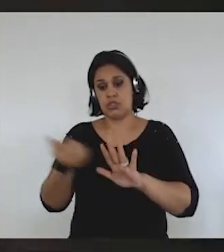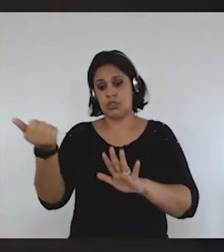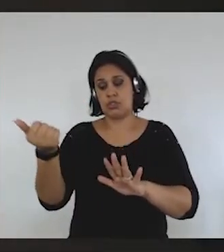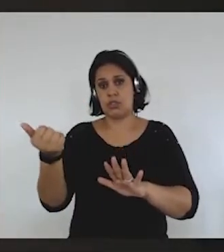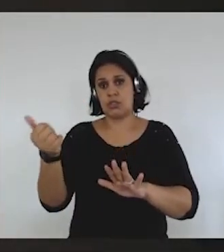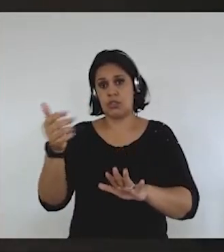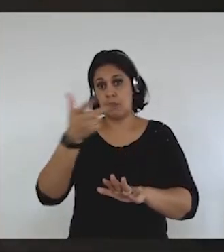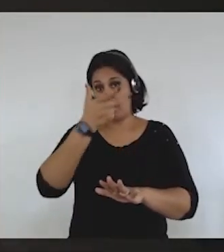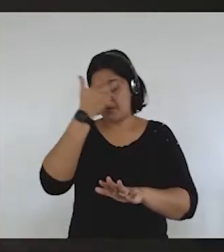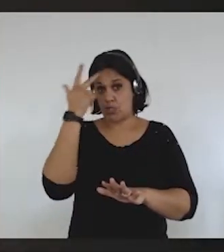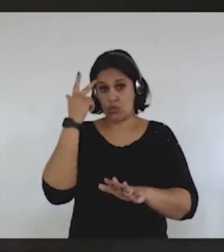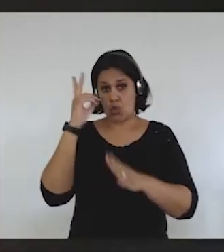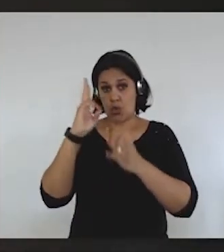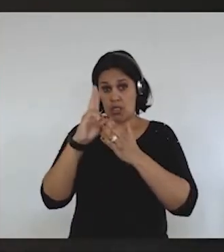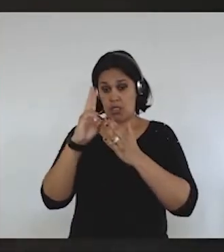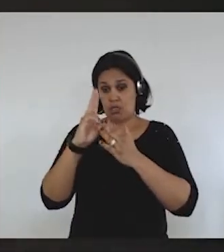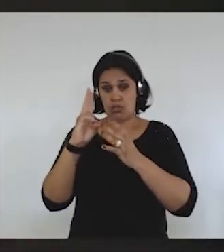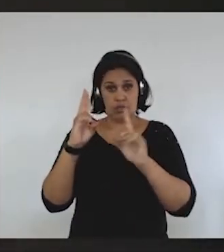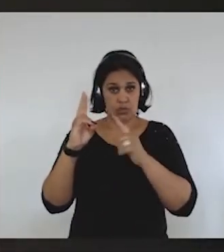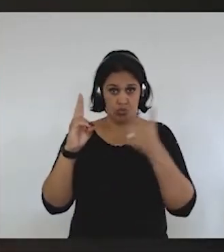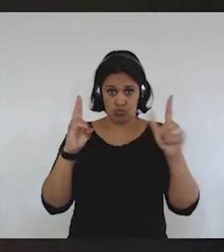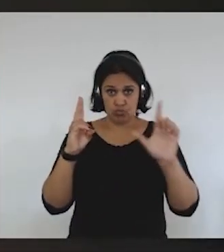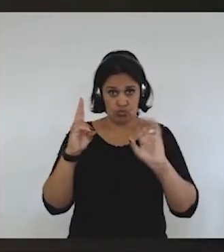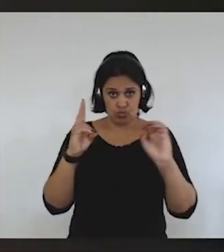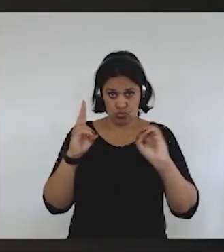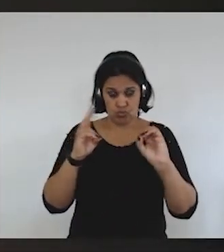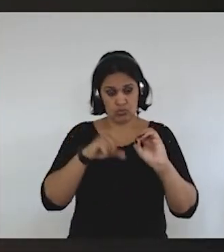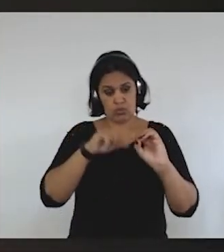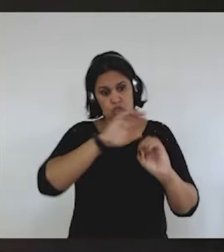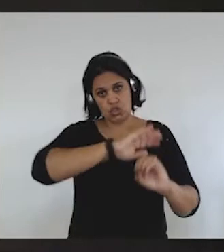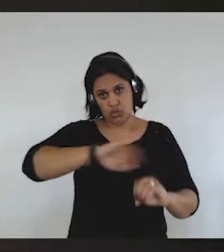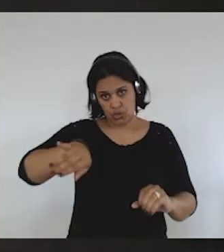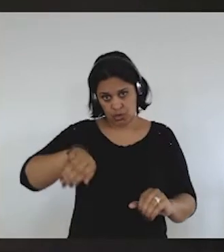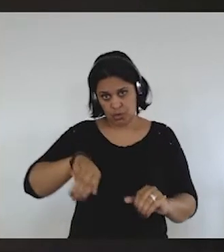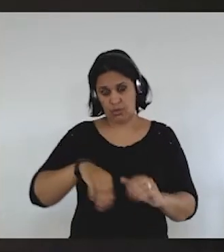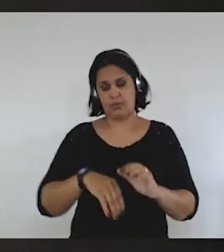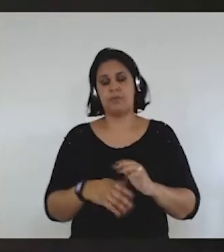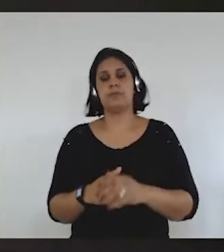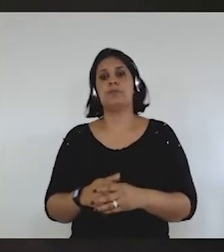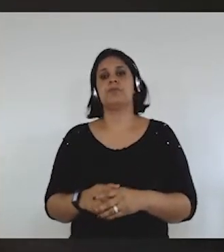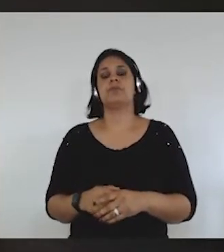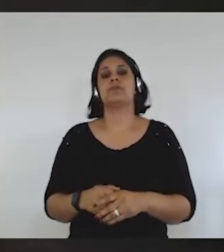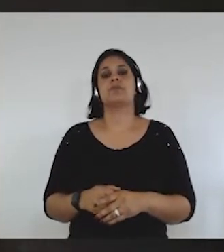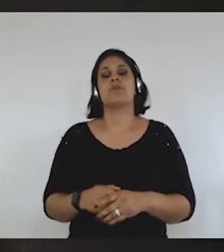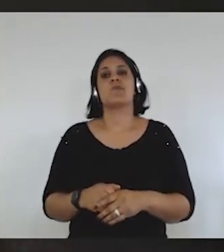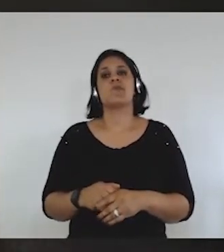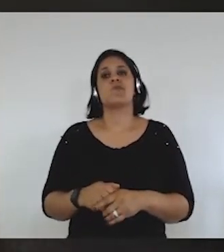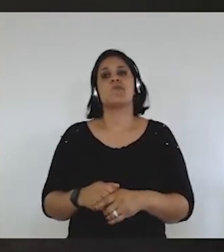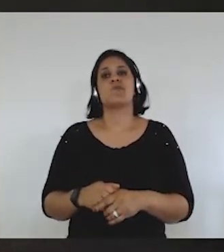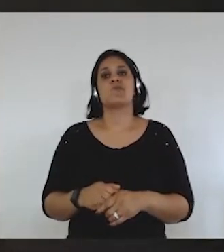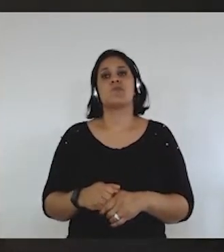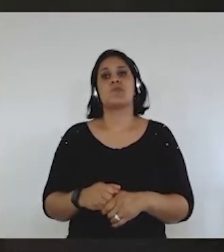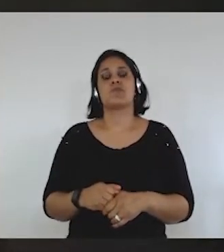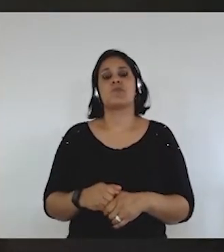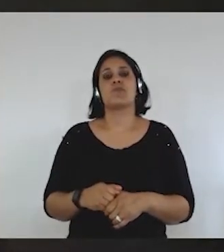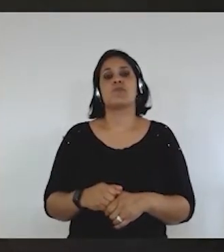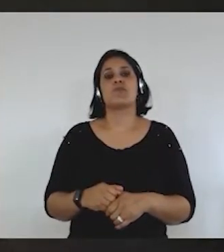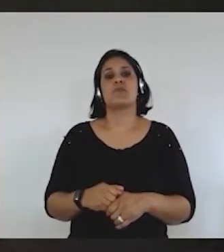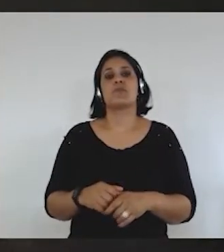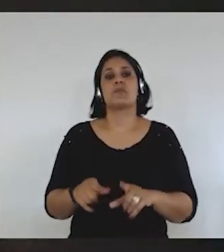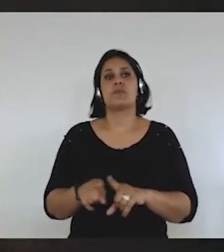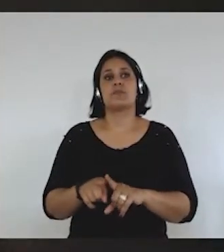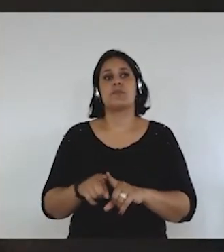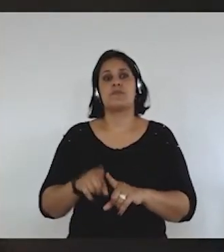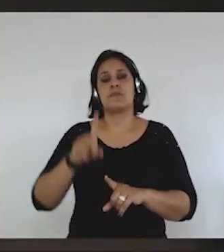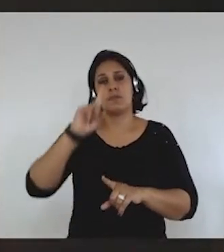população não indígena, né, a extrusão desses indivíduos, e determina, não